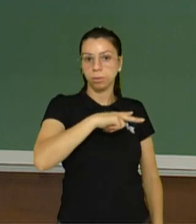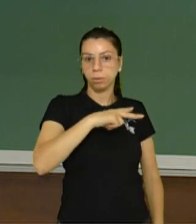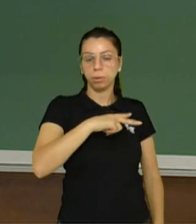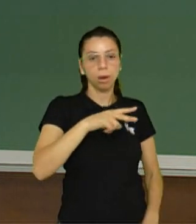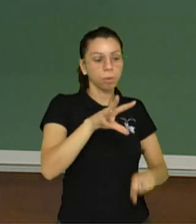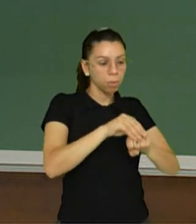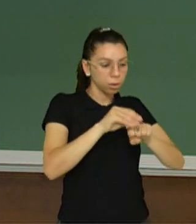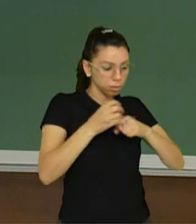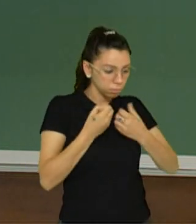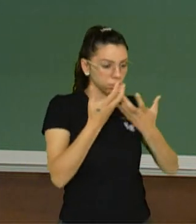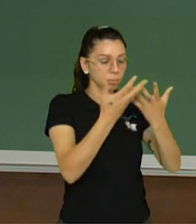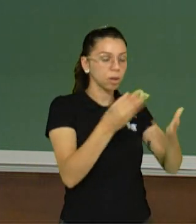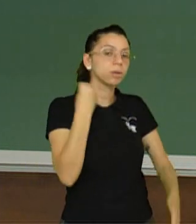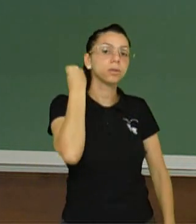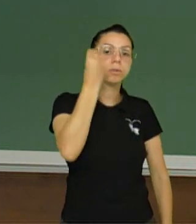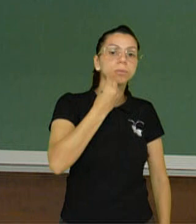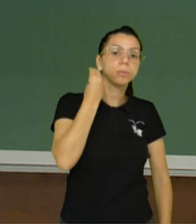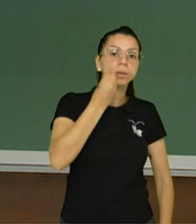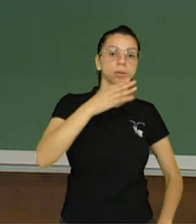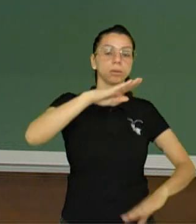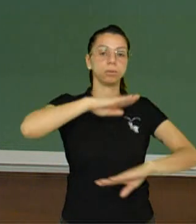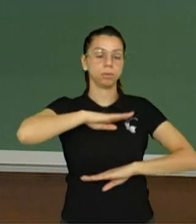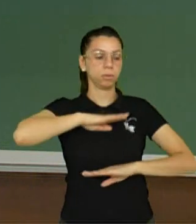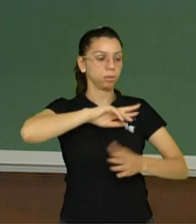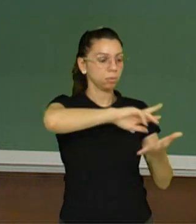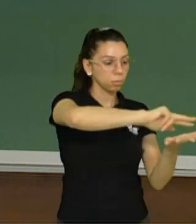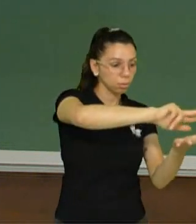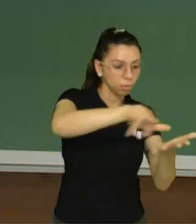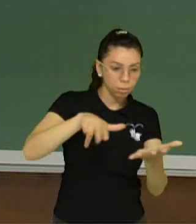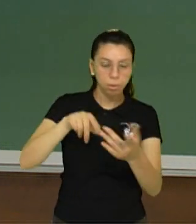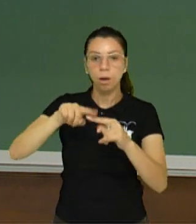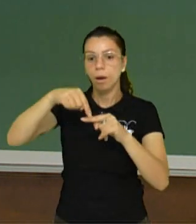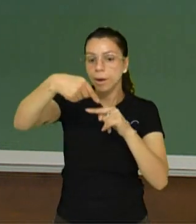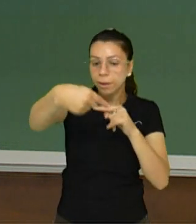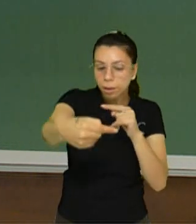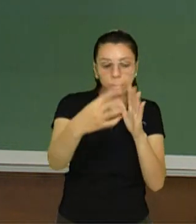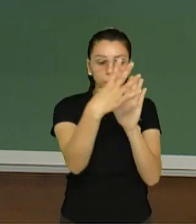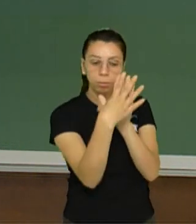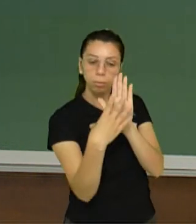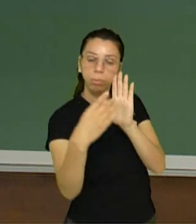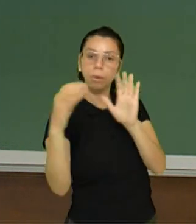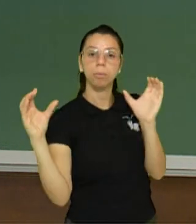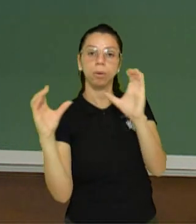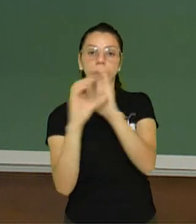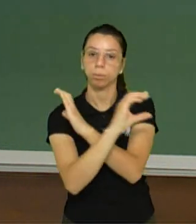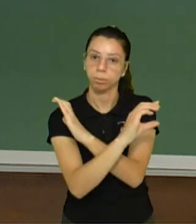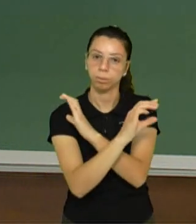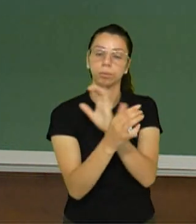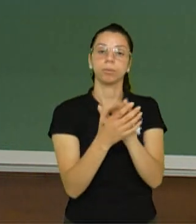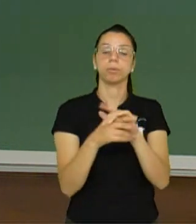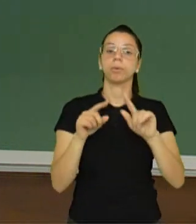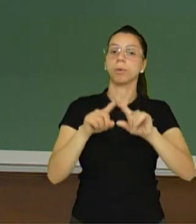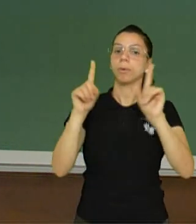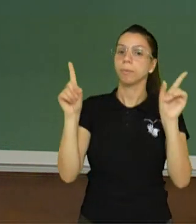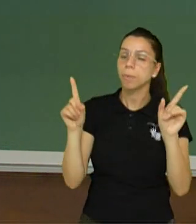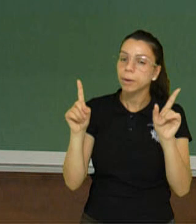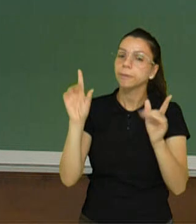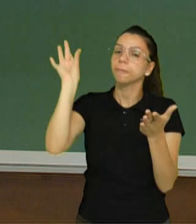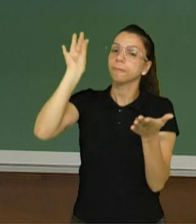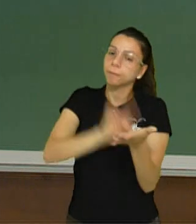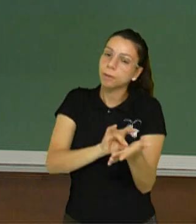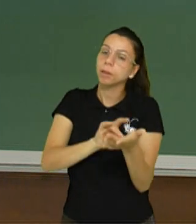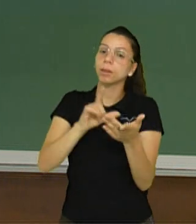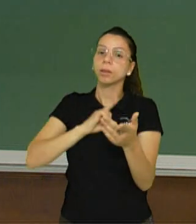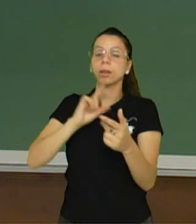E experienciar várias situações, né? Para depois você extrair uma conclusão. Mas o que existe efetivamente são